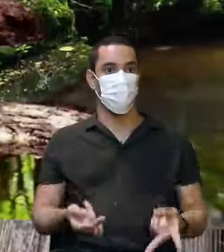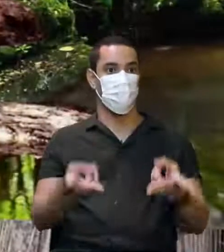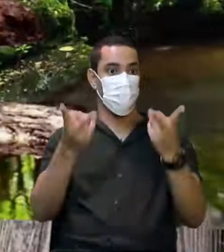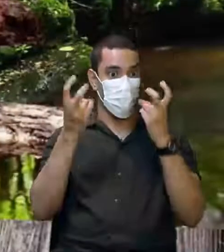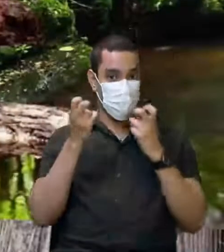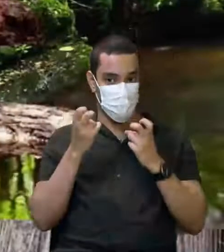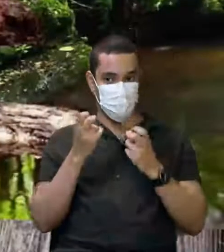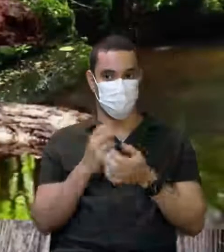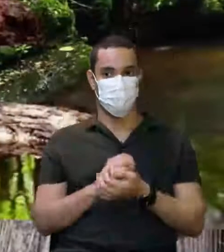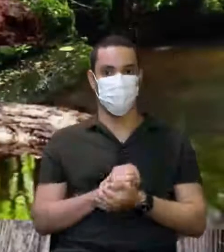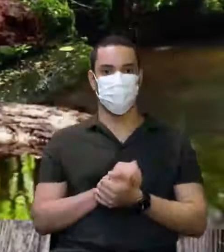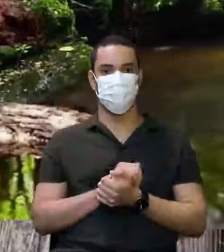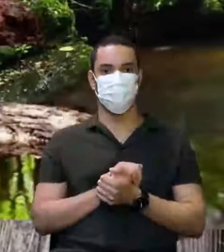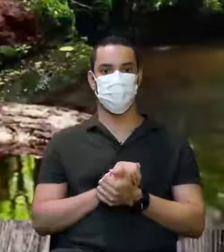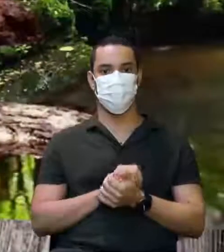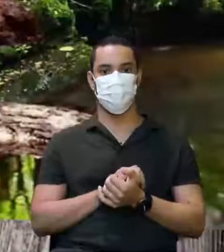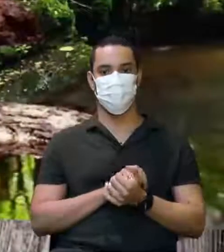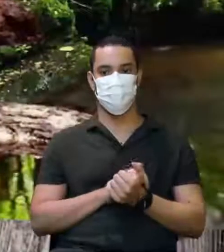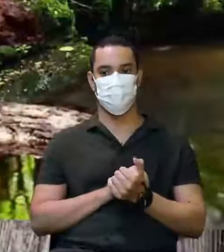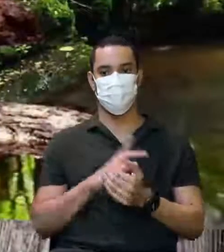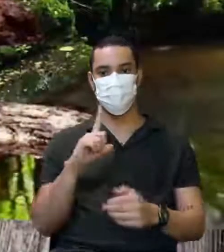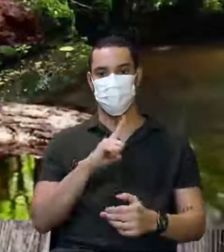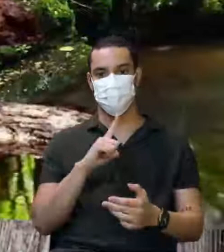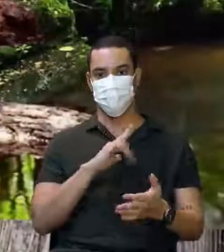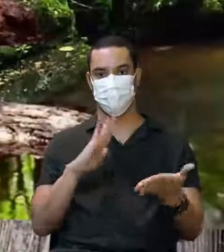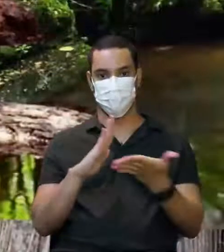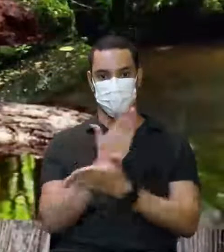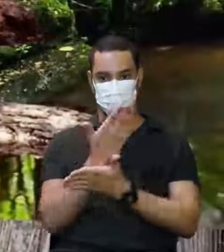percebe-se o seguinte, que alguns, quando foram